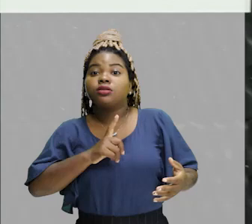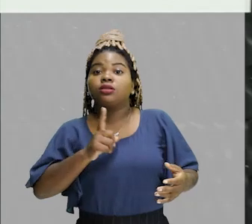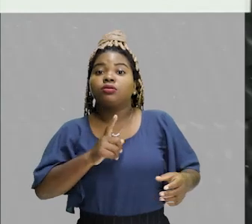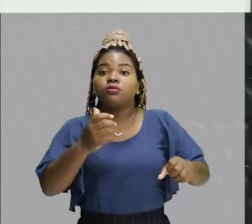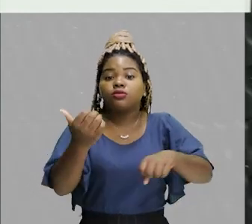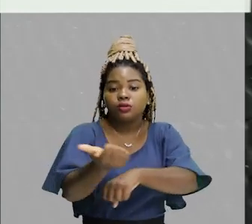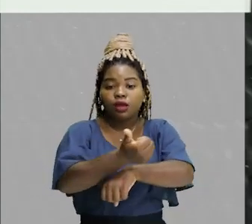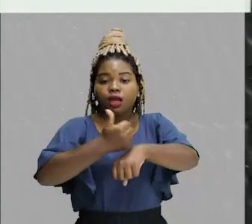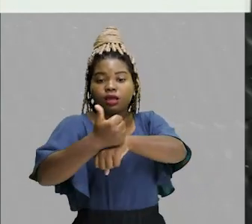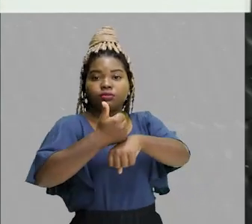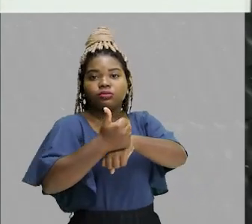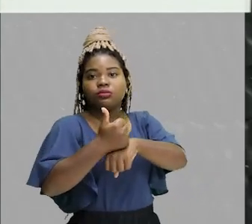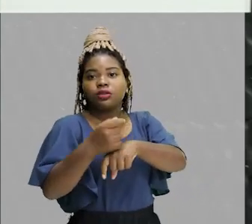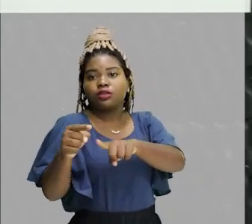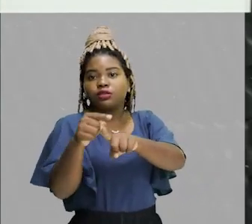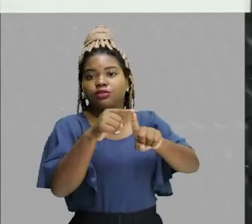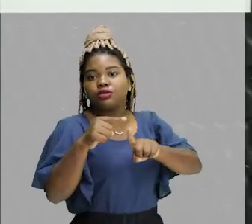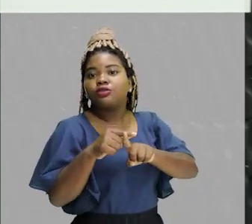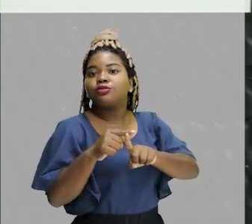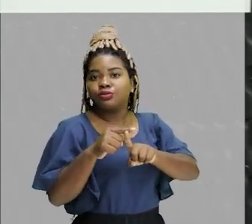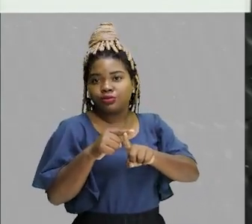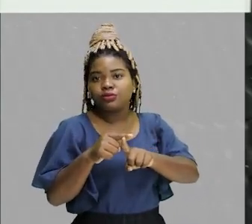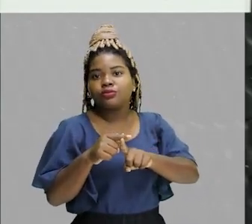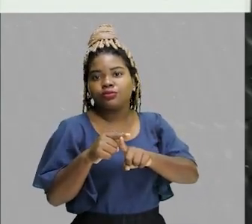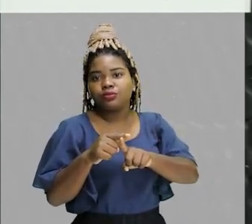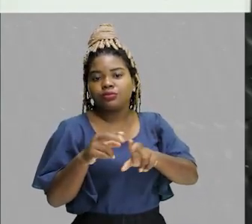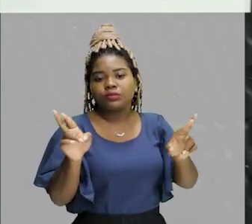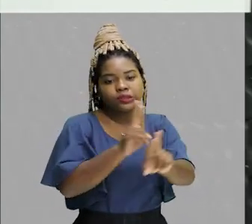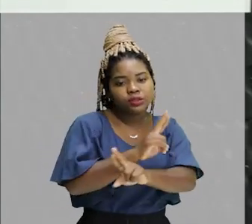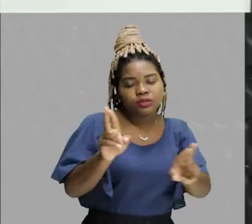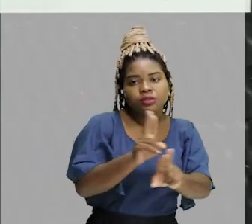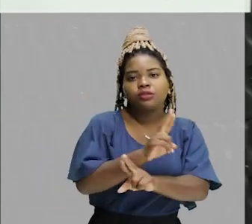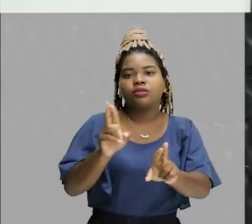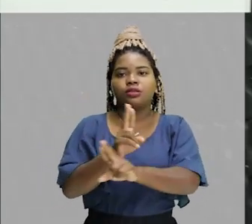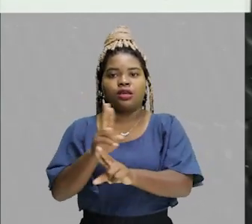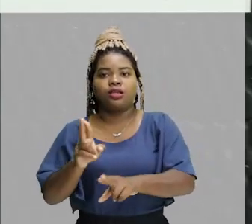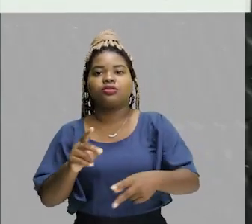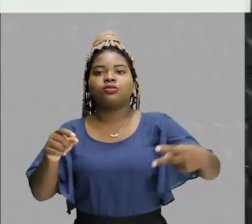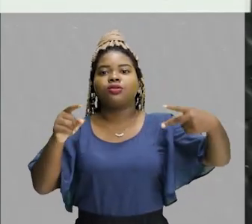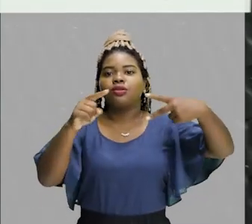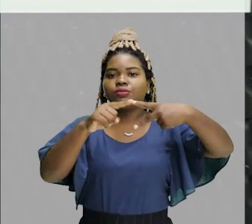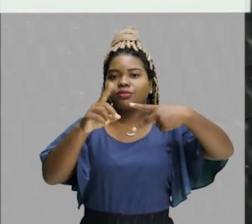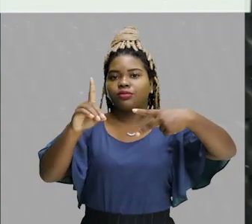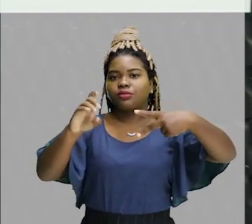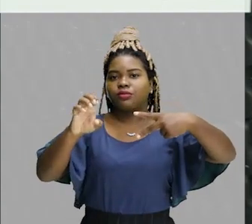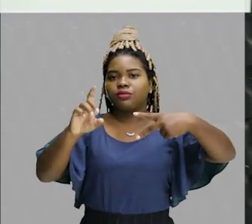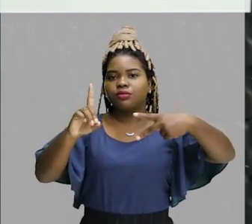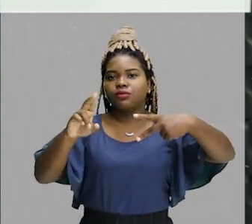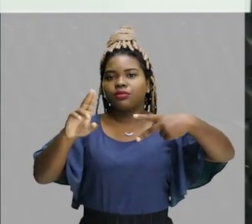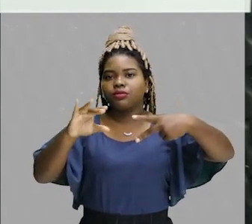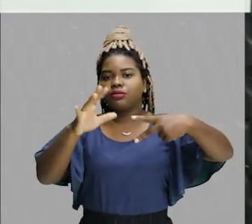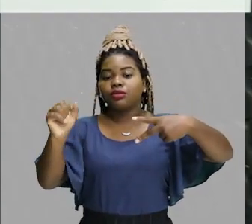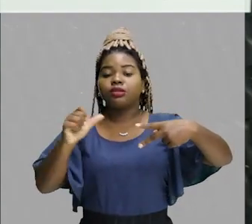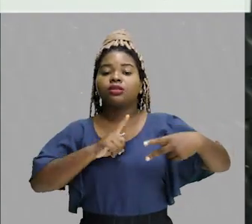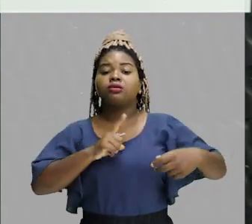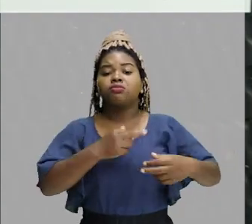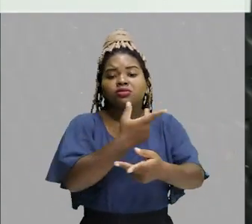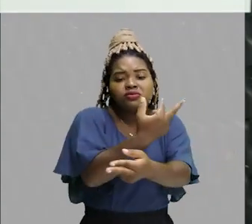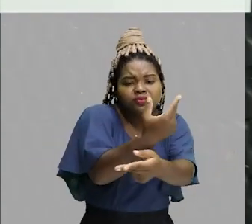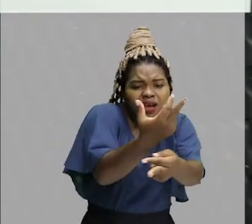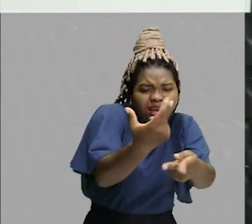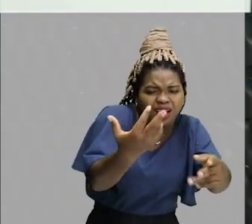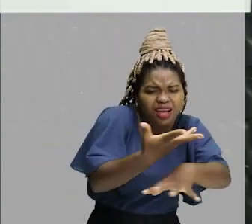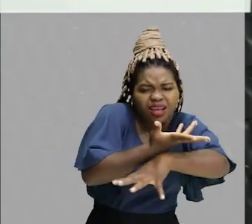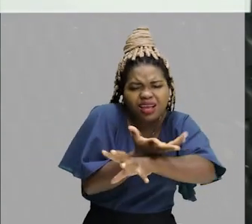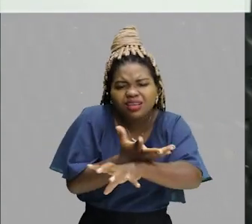primeiro elemento fundamental da dedução. A dedução é uma demonstração. E aí nós temos muitas disciplinas que